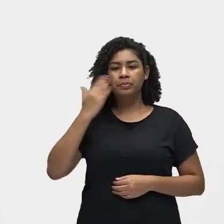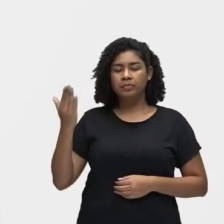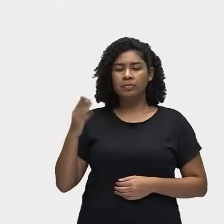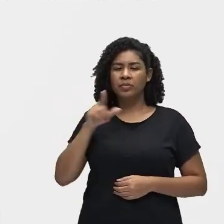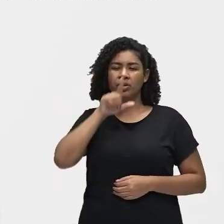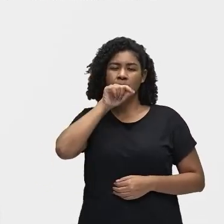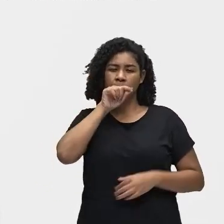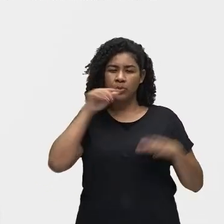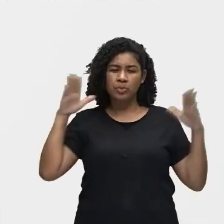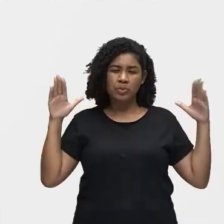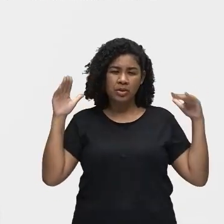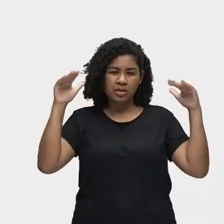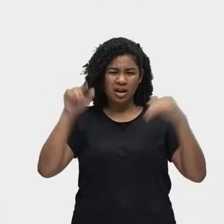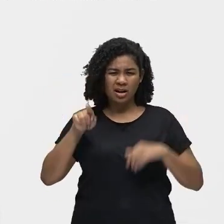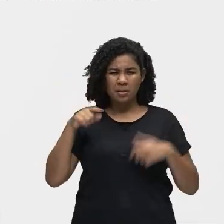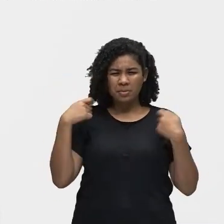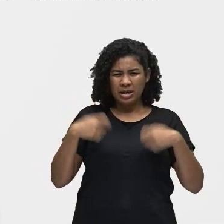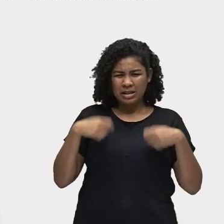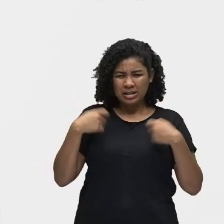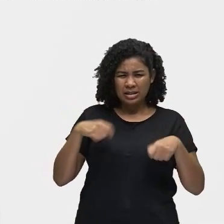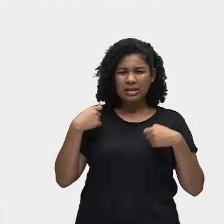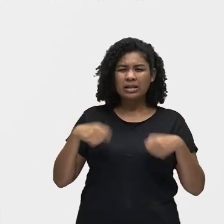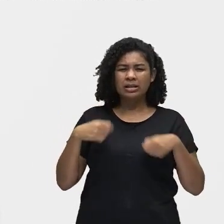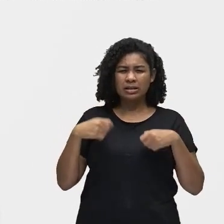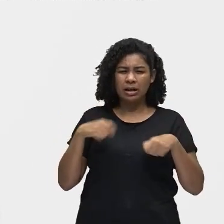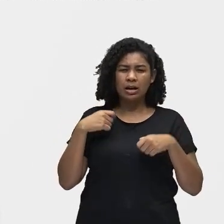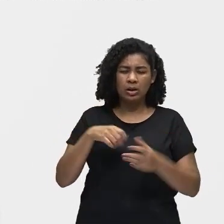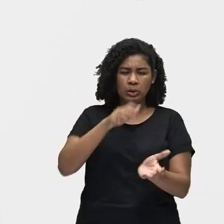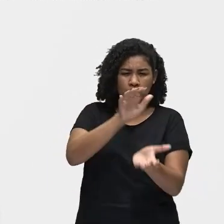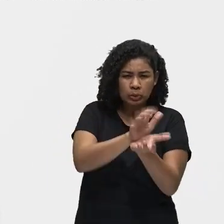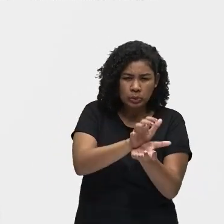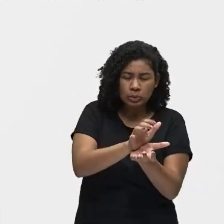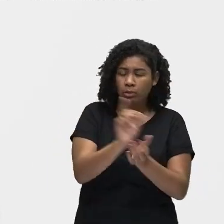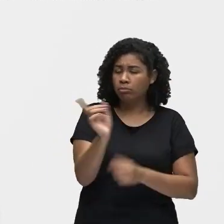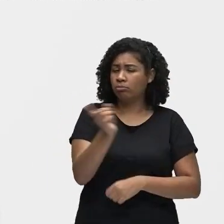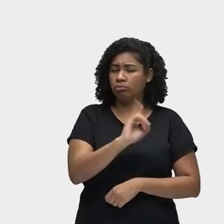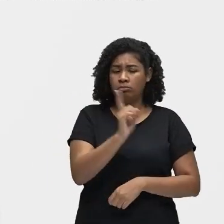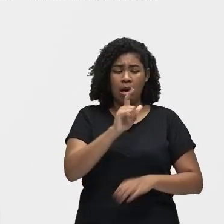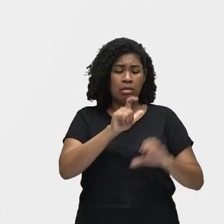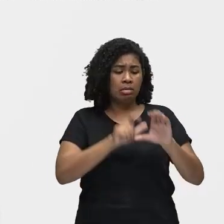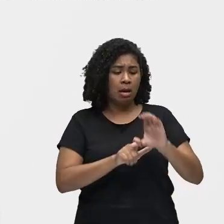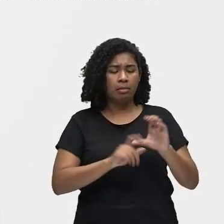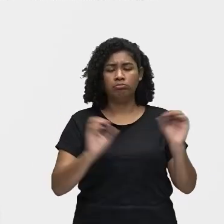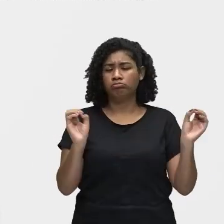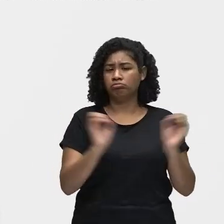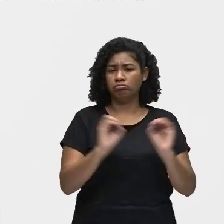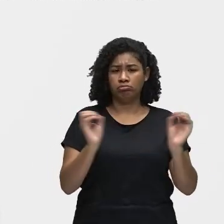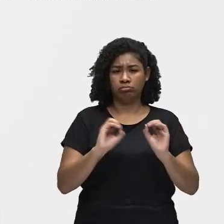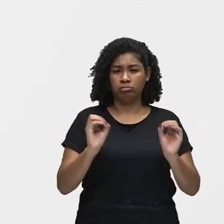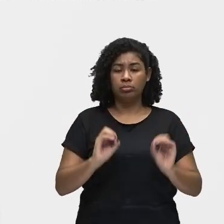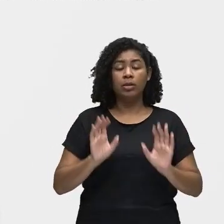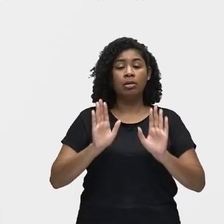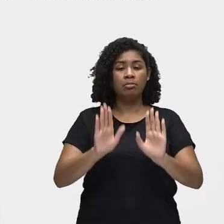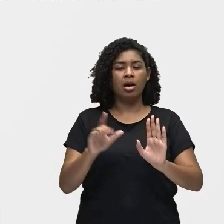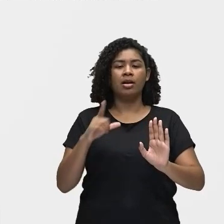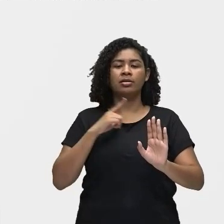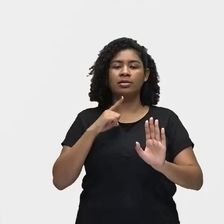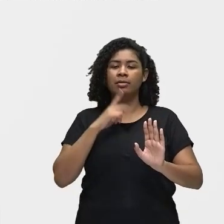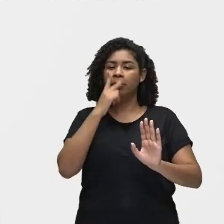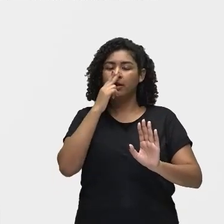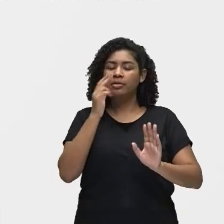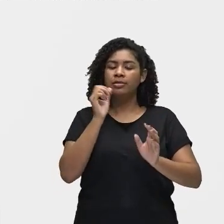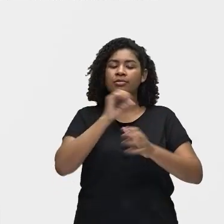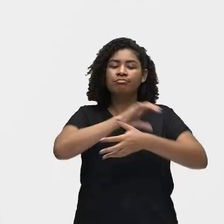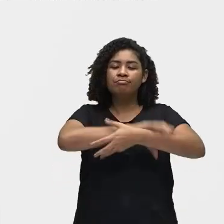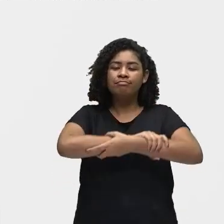do jacaré, nem o jacaré precisa do passarinho. No entanto, eles têm aí uma sociedade